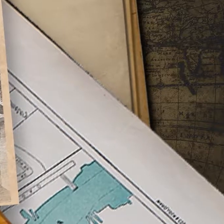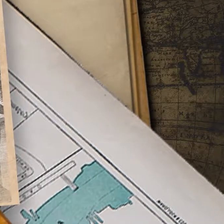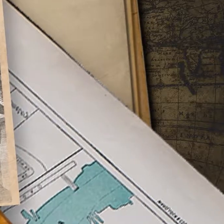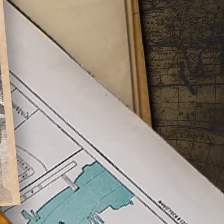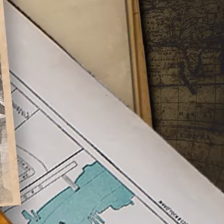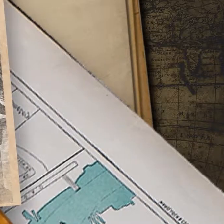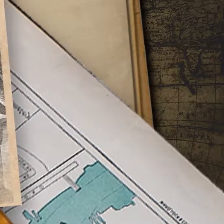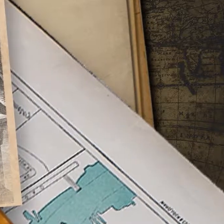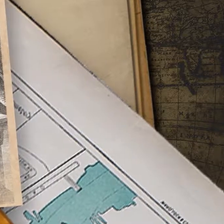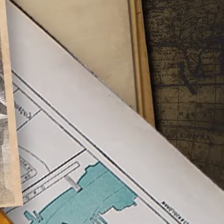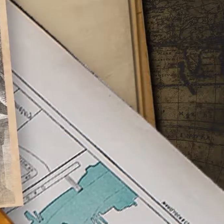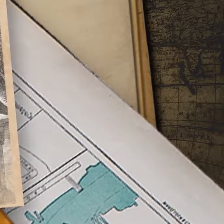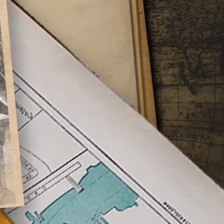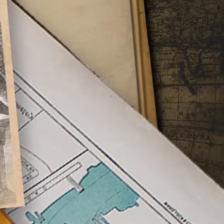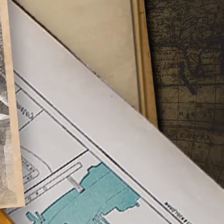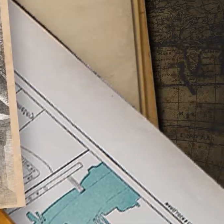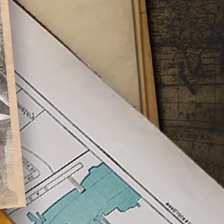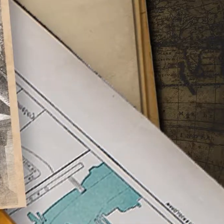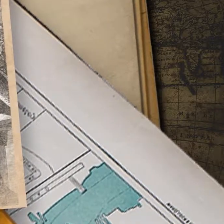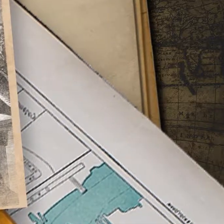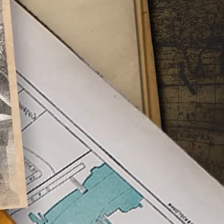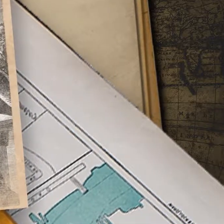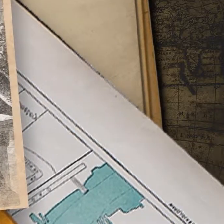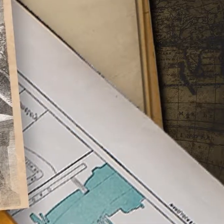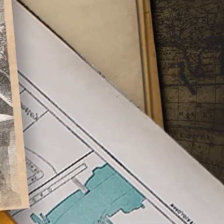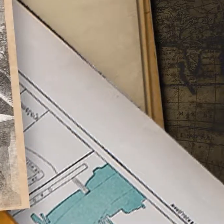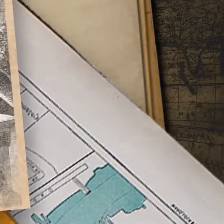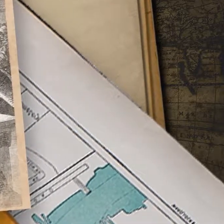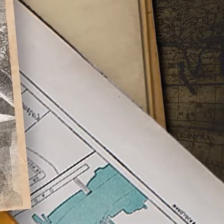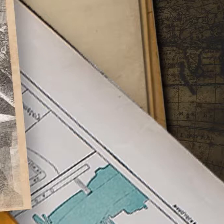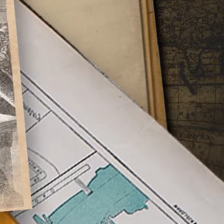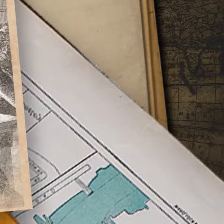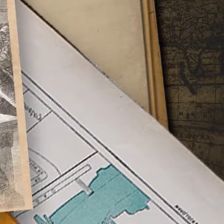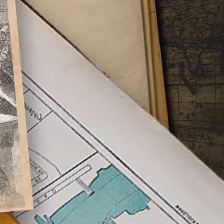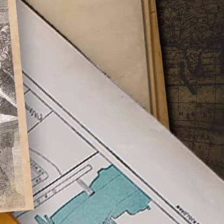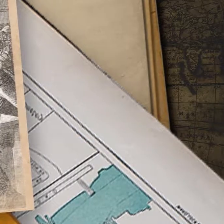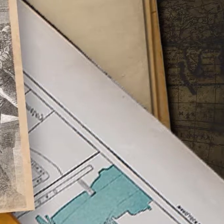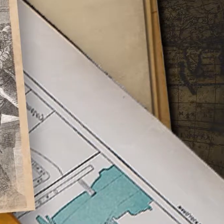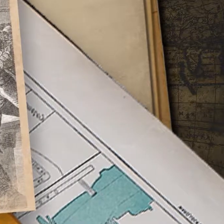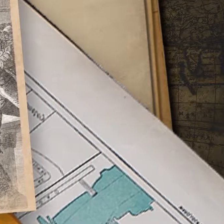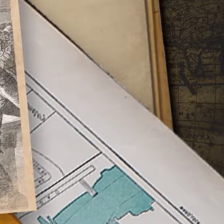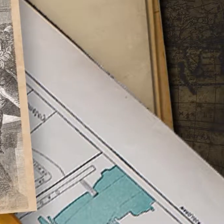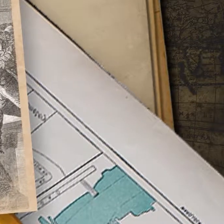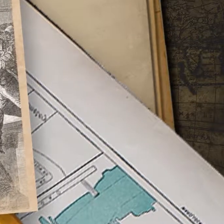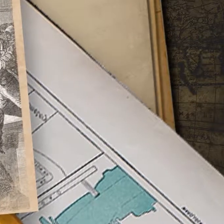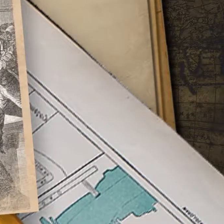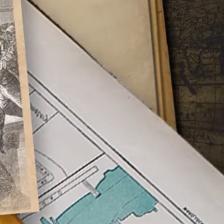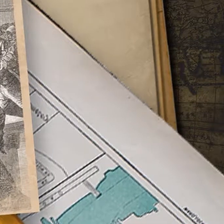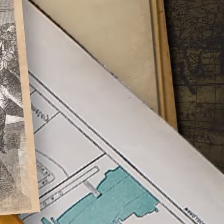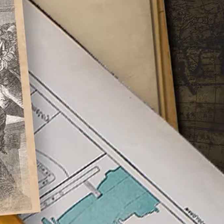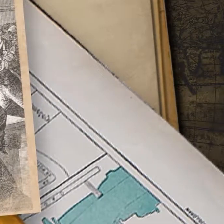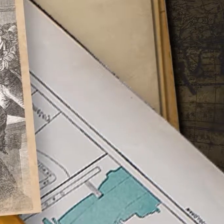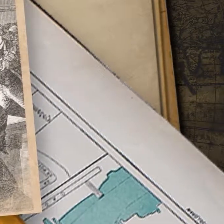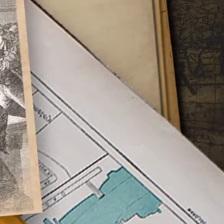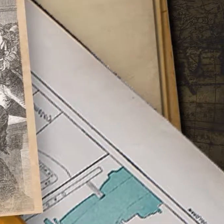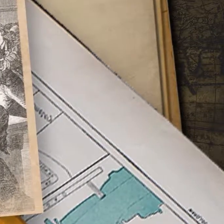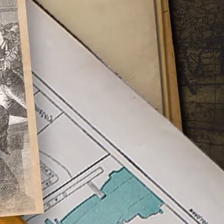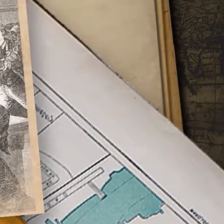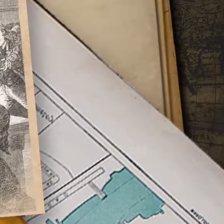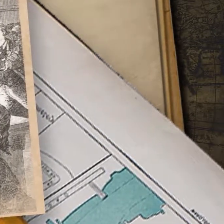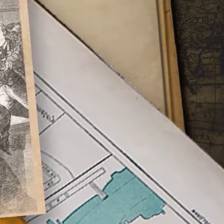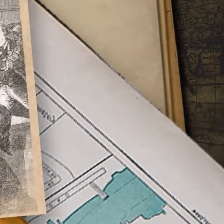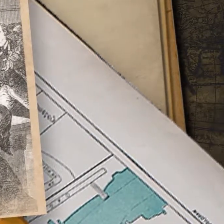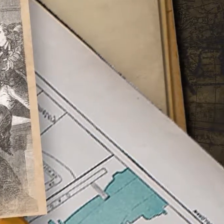detetive Fix, que observa escondido o julgamento. À frente dele está um homem de turbante de costas, que também está